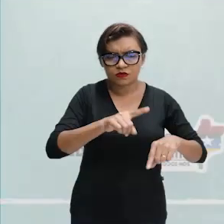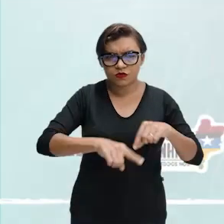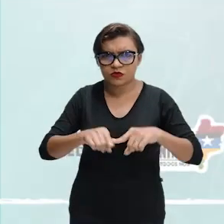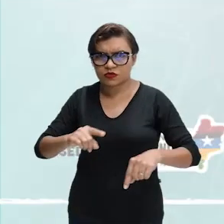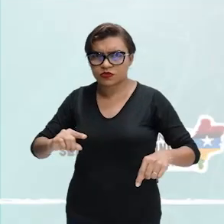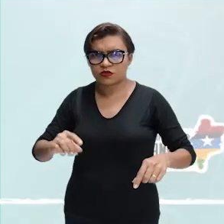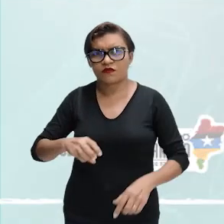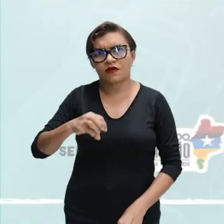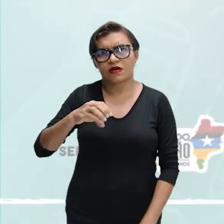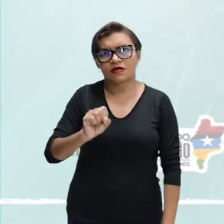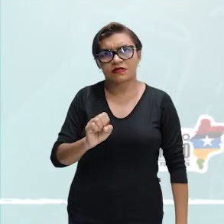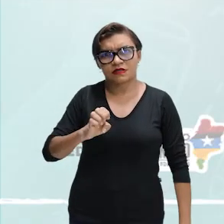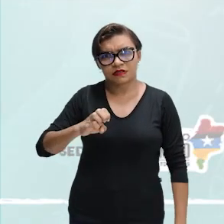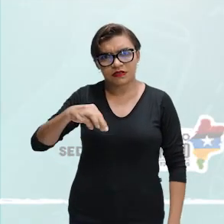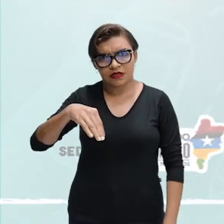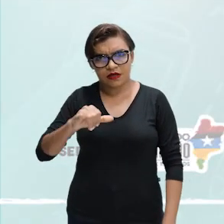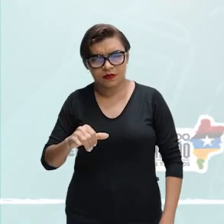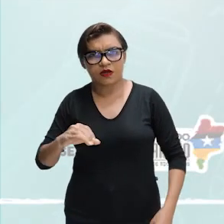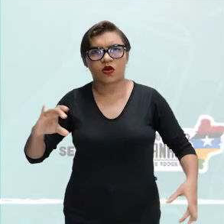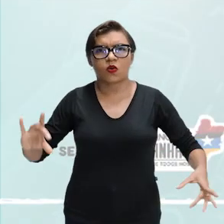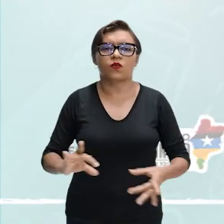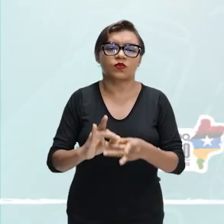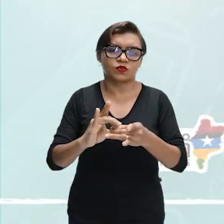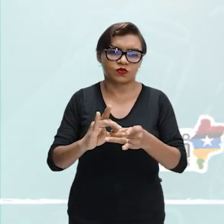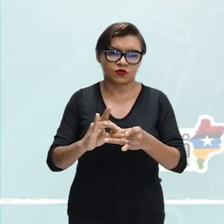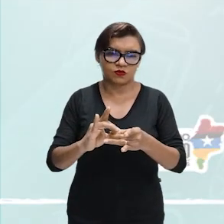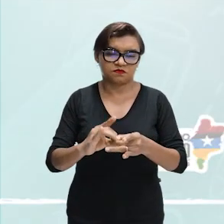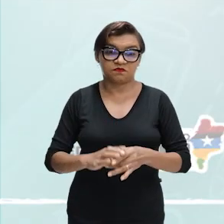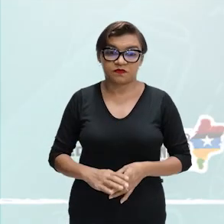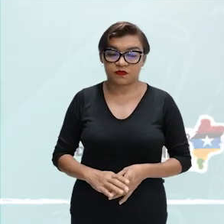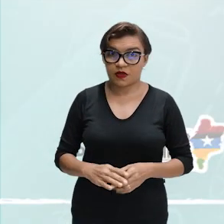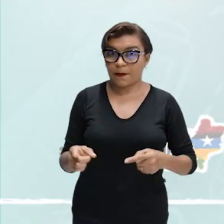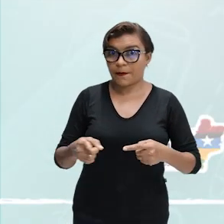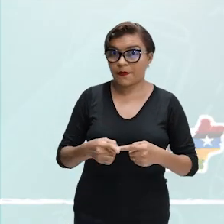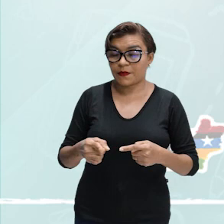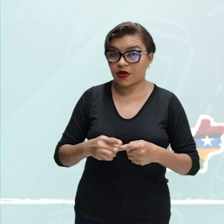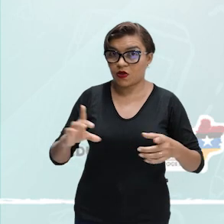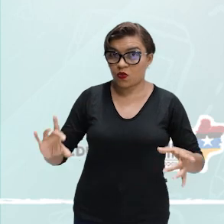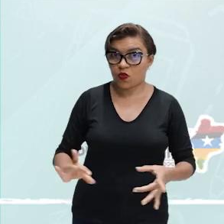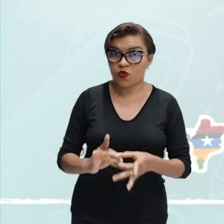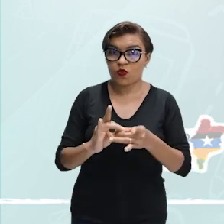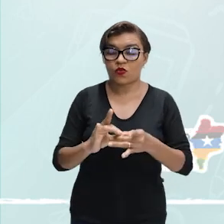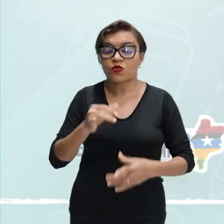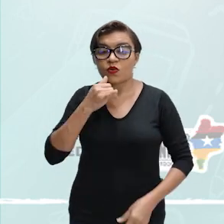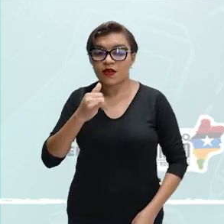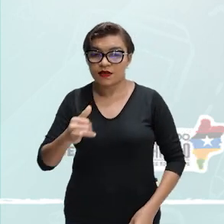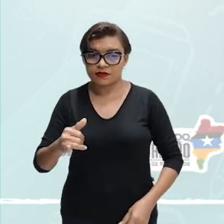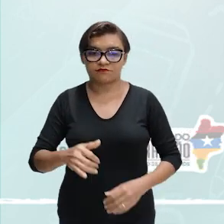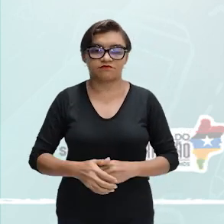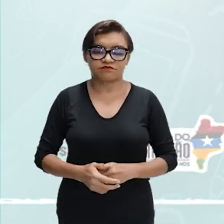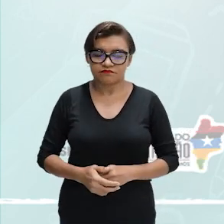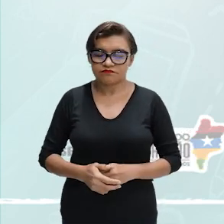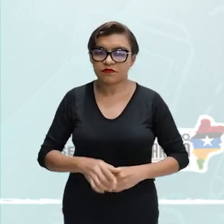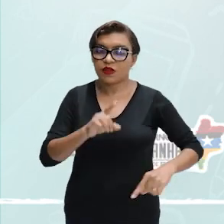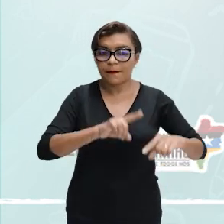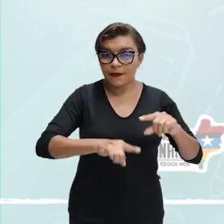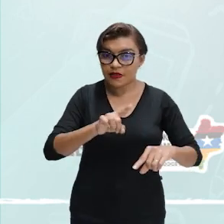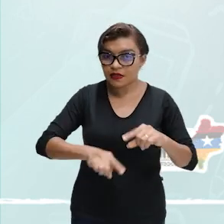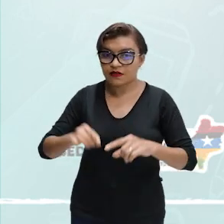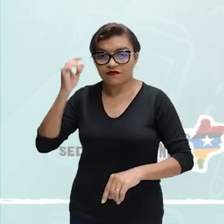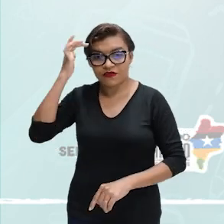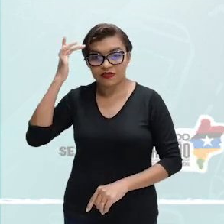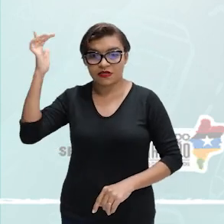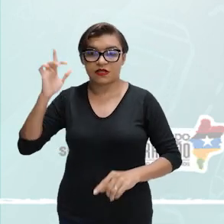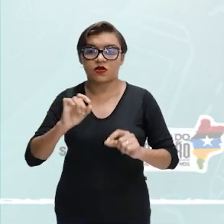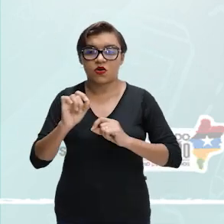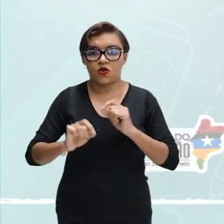semicondutores, certo? Então, vamos falar primeiro dos condutores elétricos. Então, condutores elétricos, eles são materiais que facilitam o